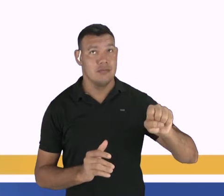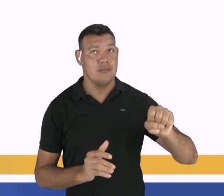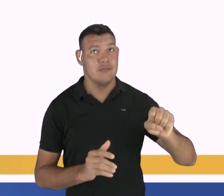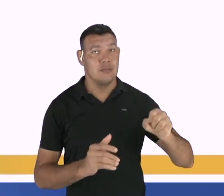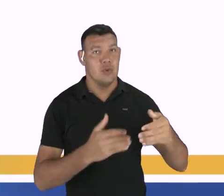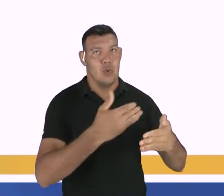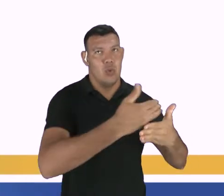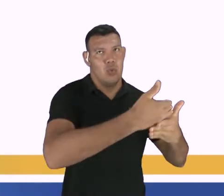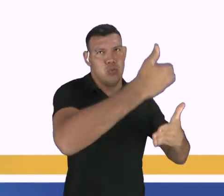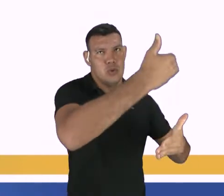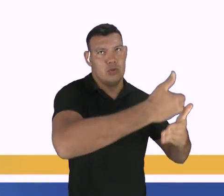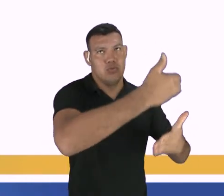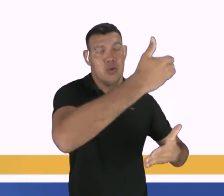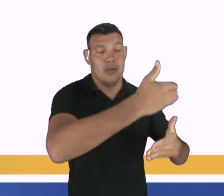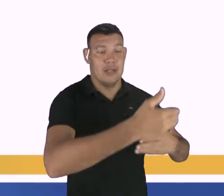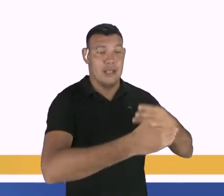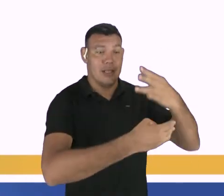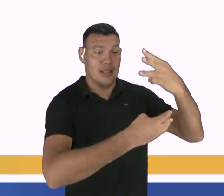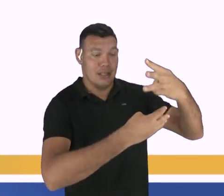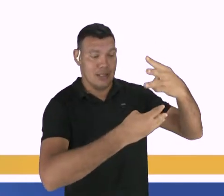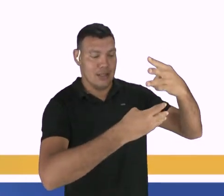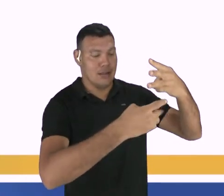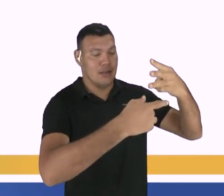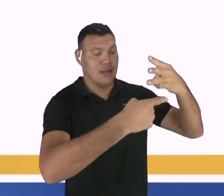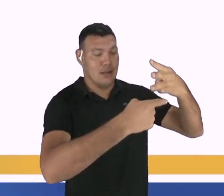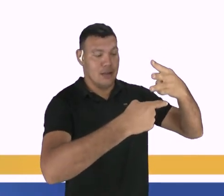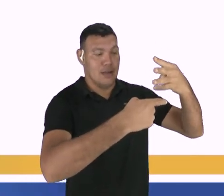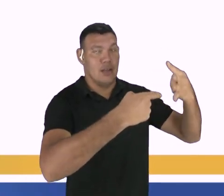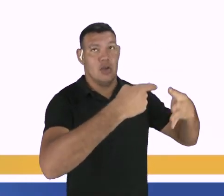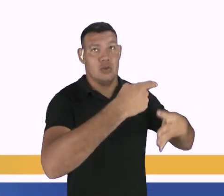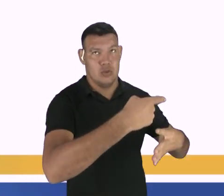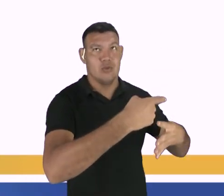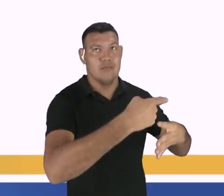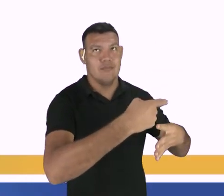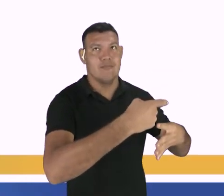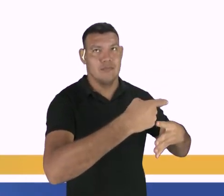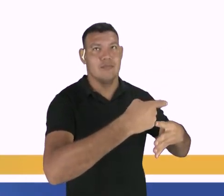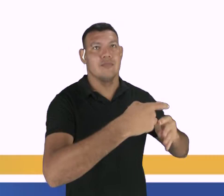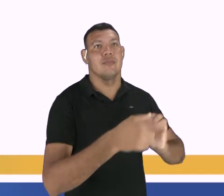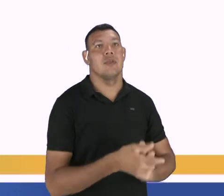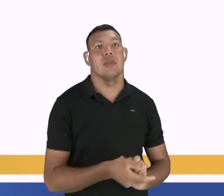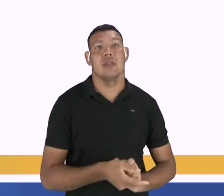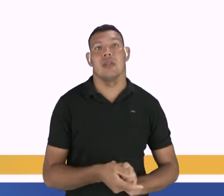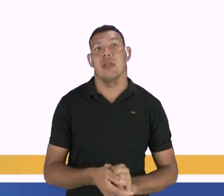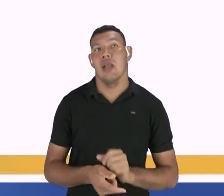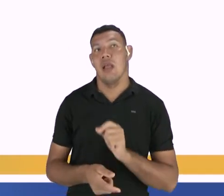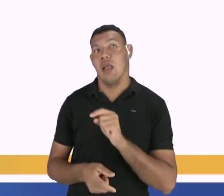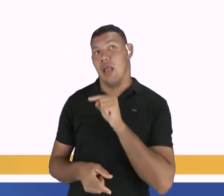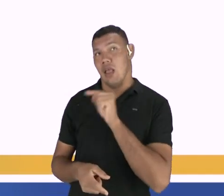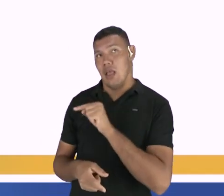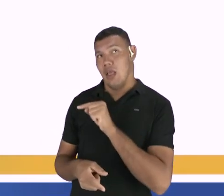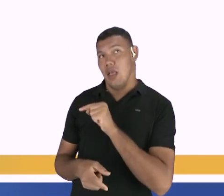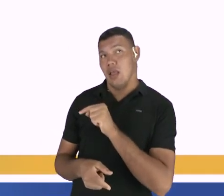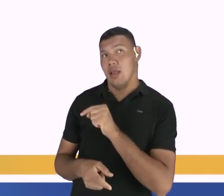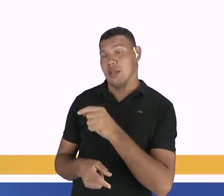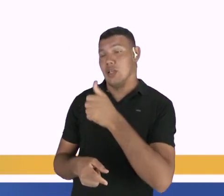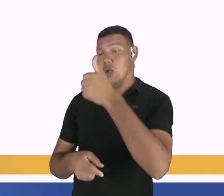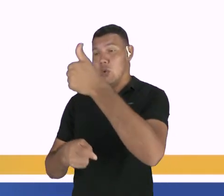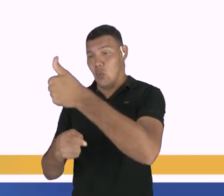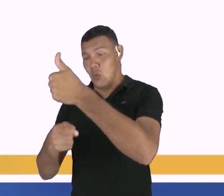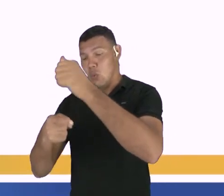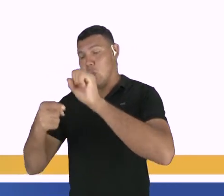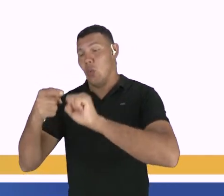construíram? Primeira pergunta. Segunda pergunta. Que fração representa as partes do muro que eles ainda não